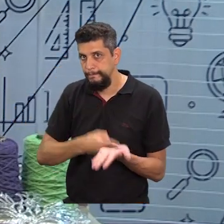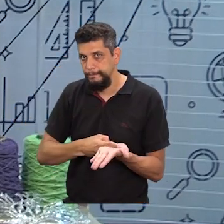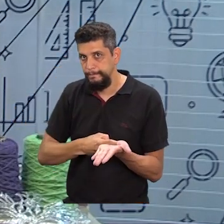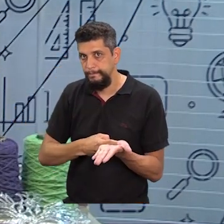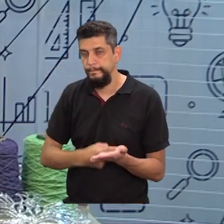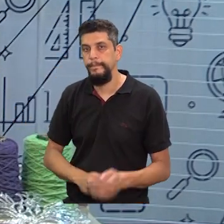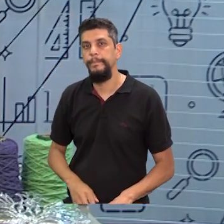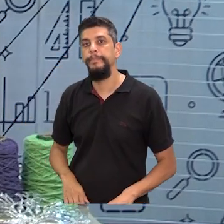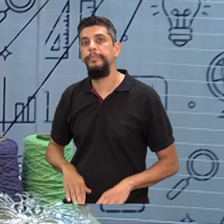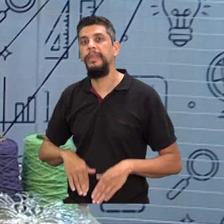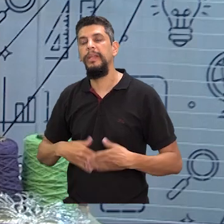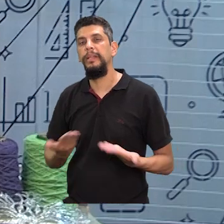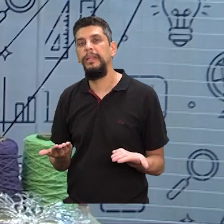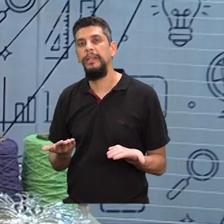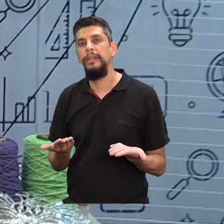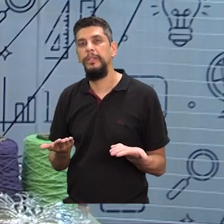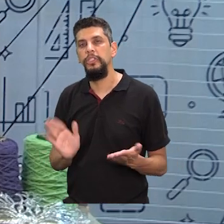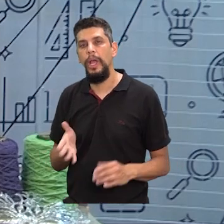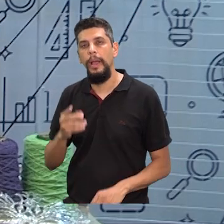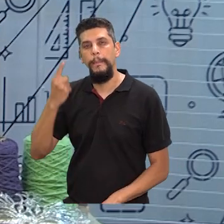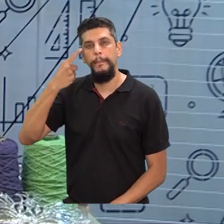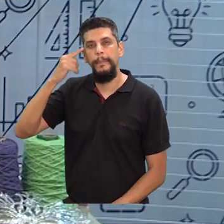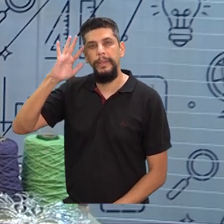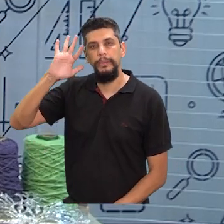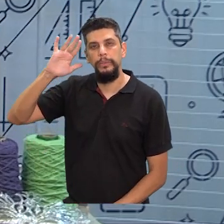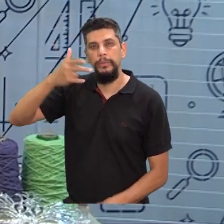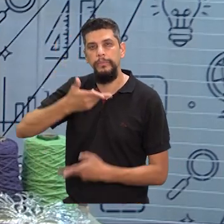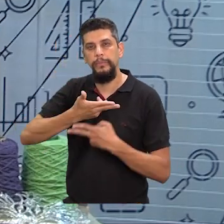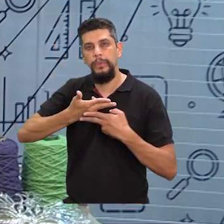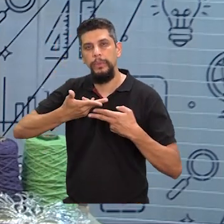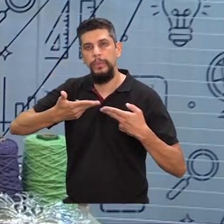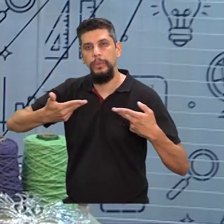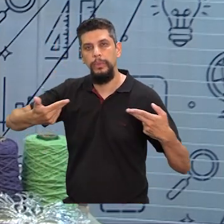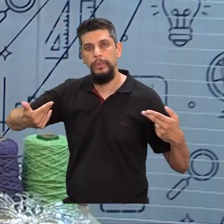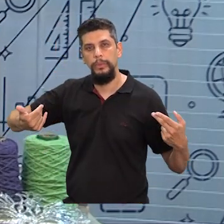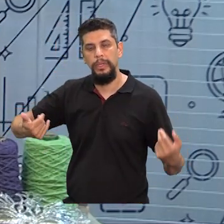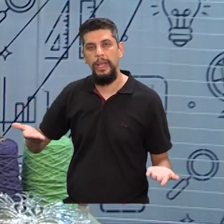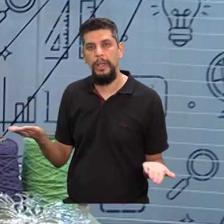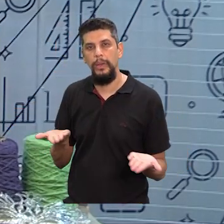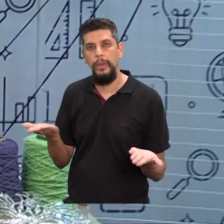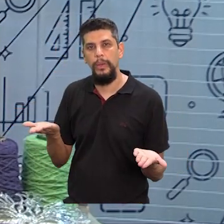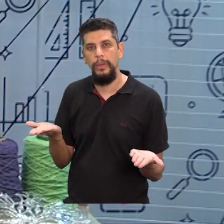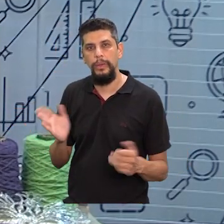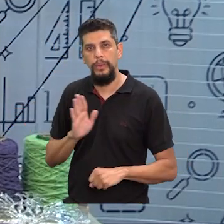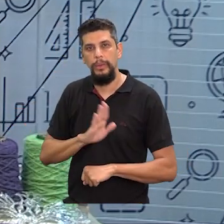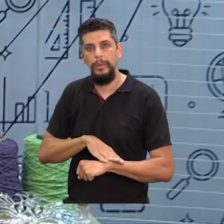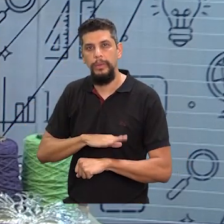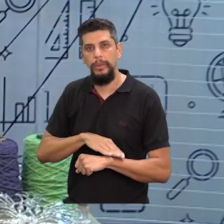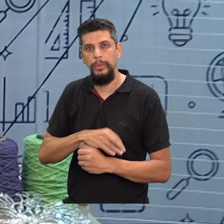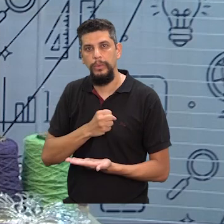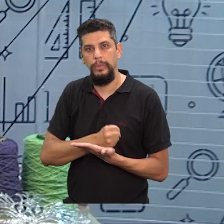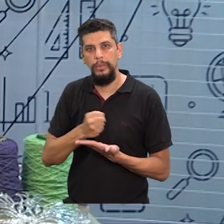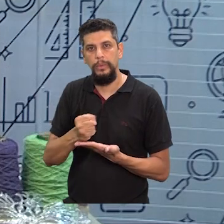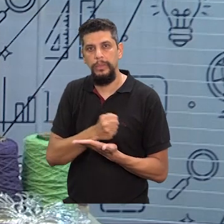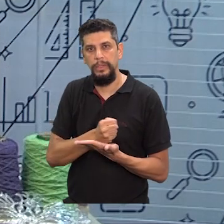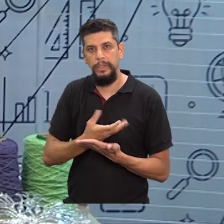vale, combinado? Gente, já que a gente já pensou tanta coisa, agora é hora de... Ó, nosso